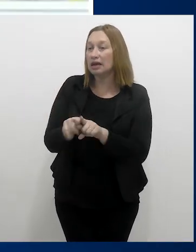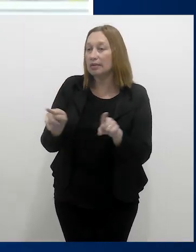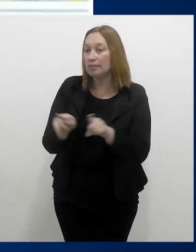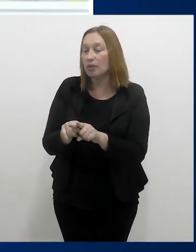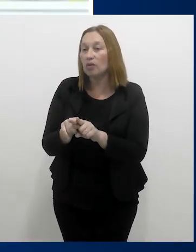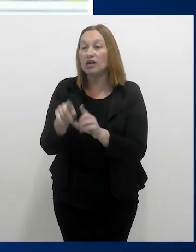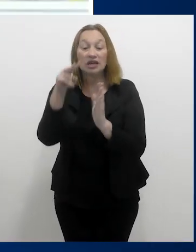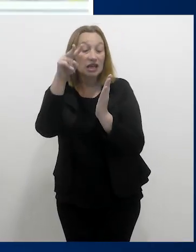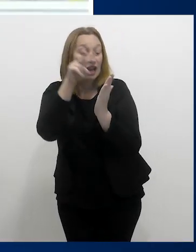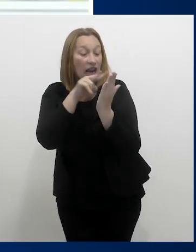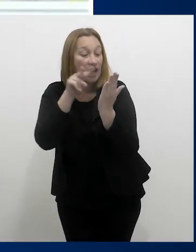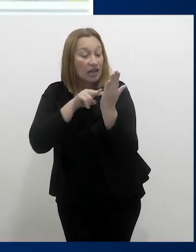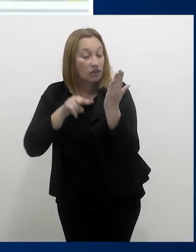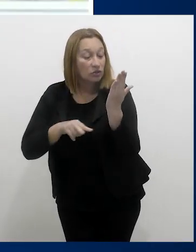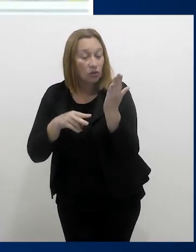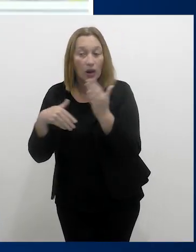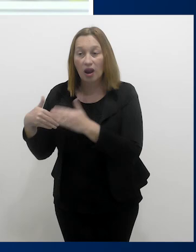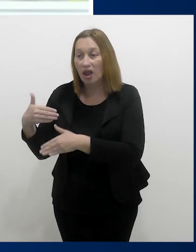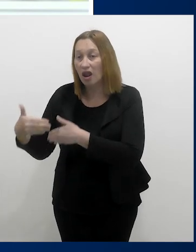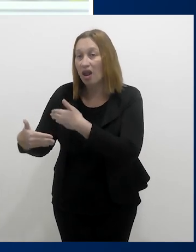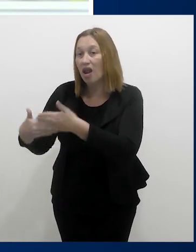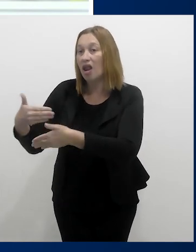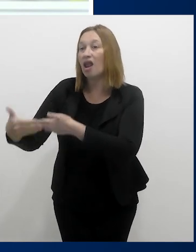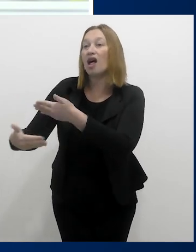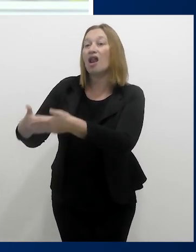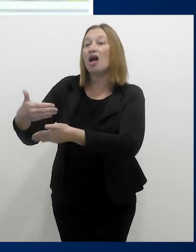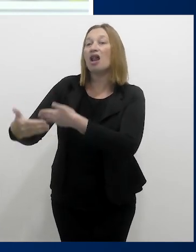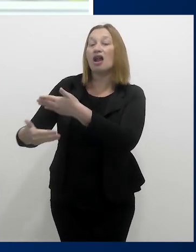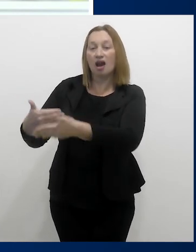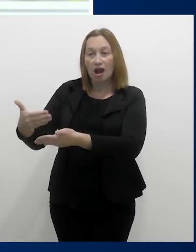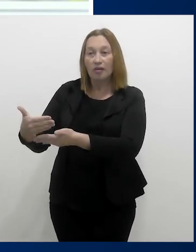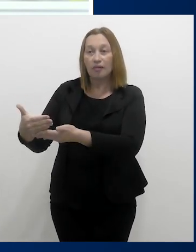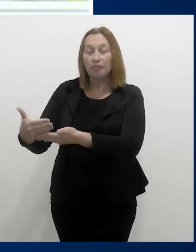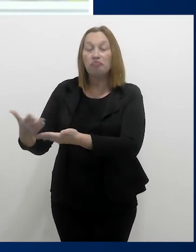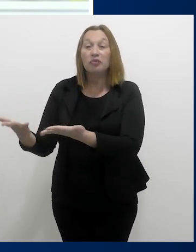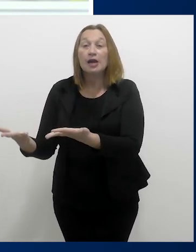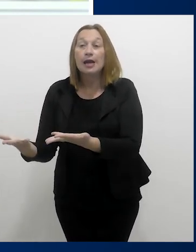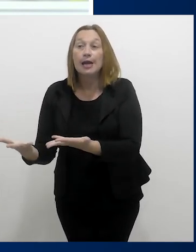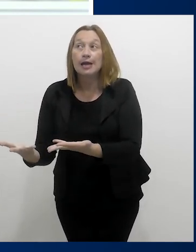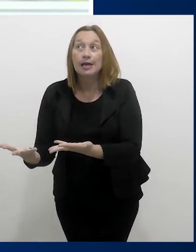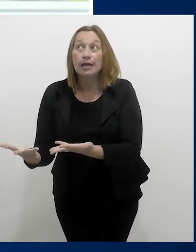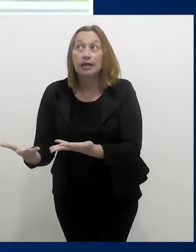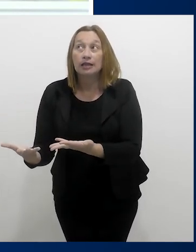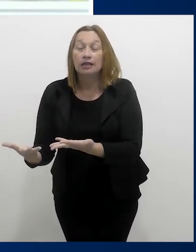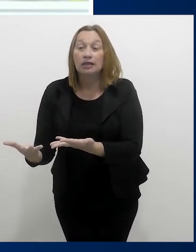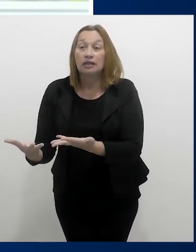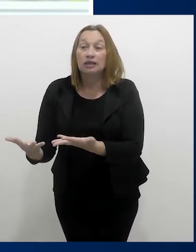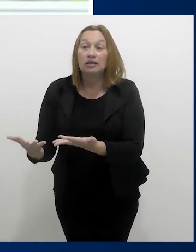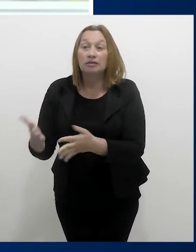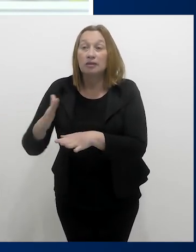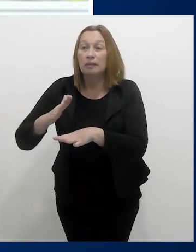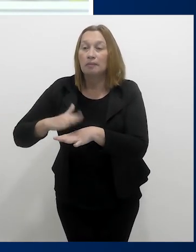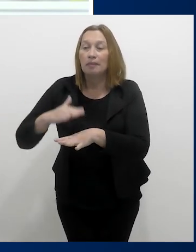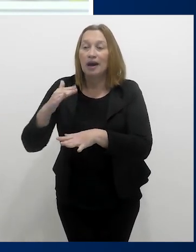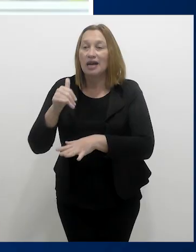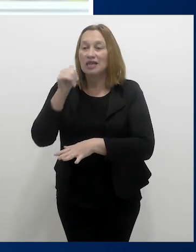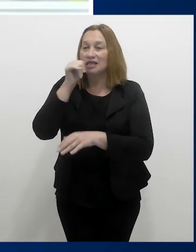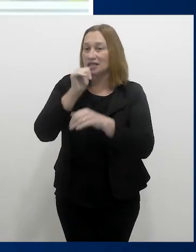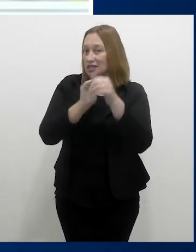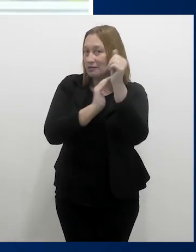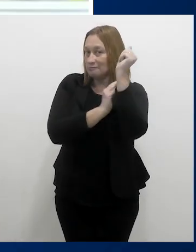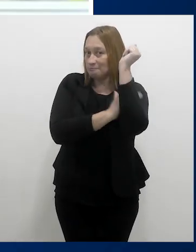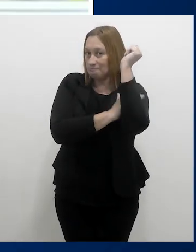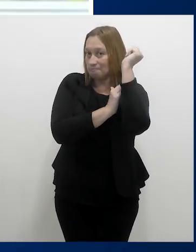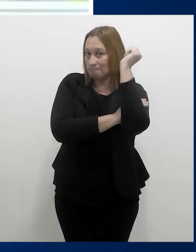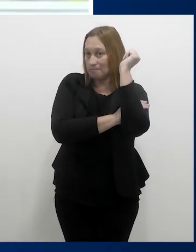também que as nossas leituras, ao longo do tempo, a gente foi vamos dizer assim, nos tornando mais